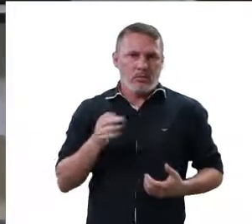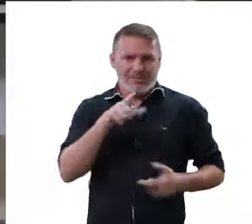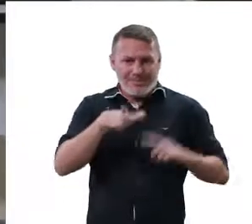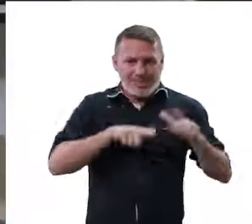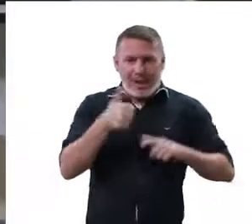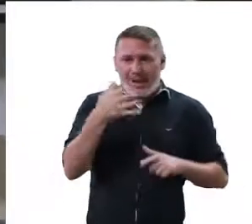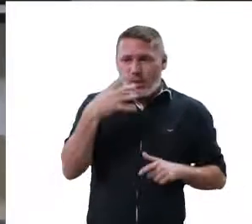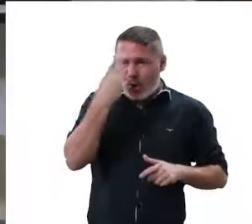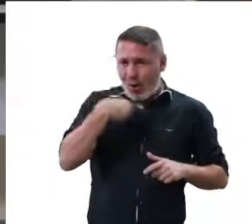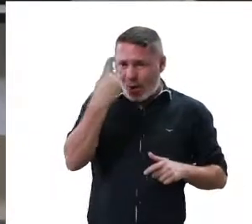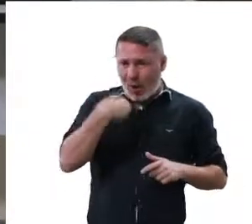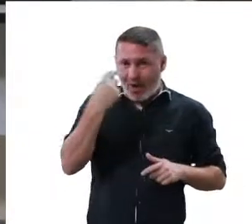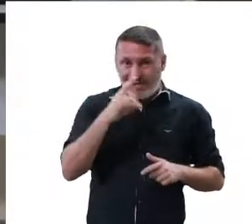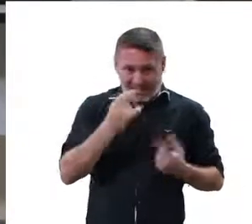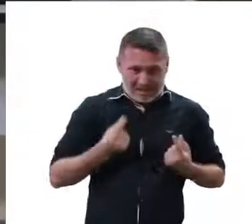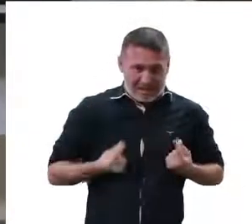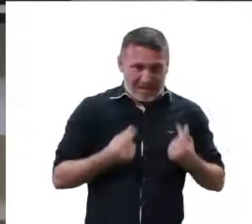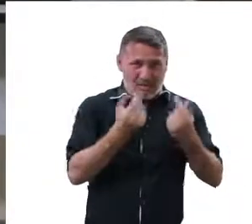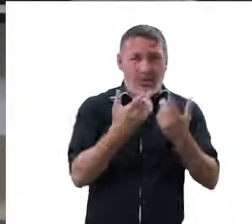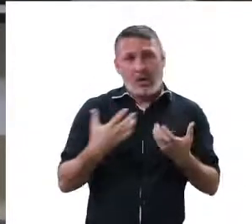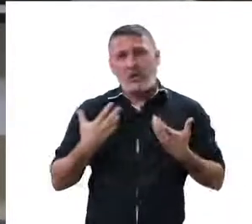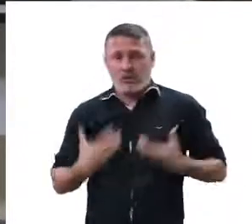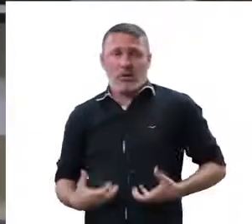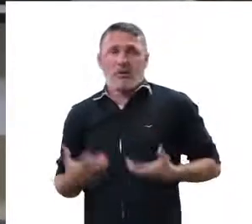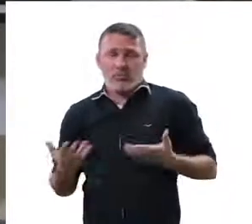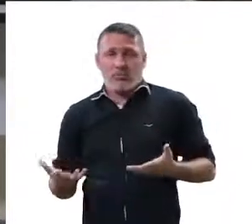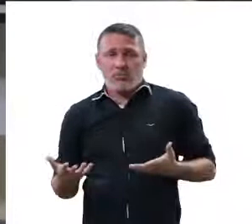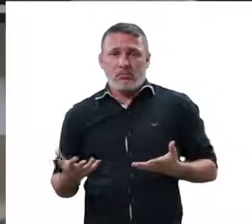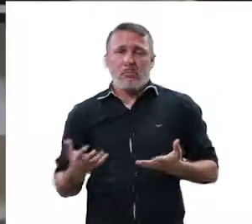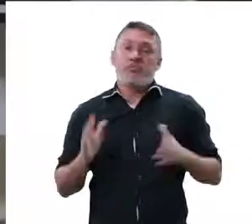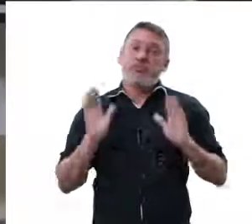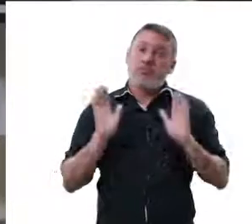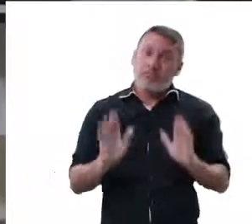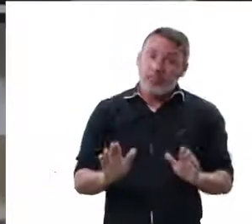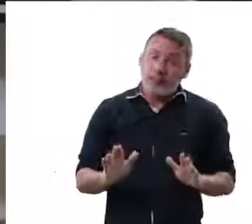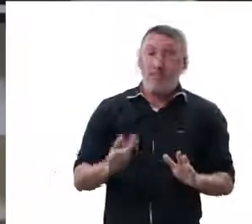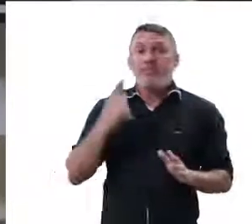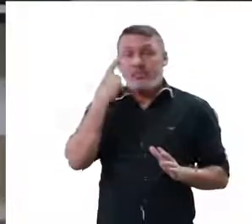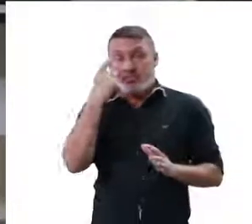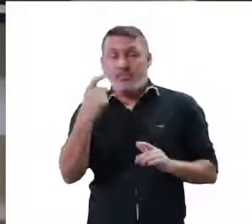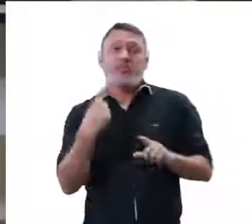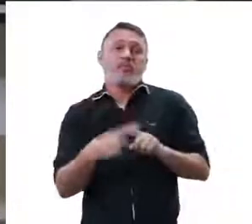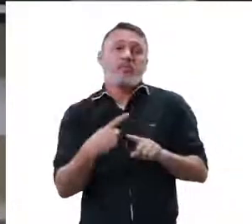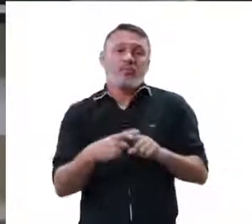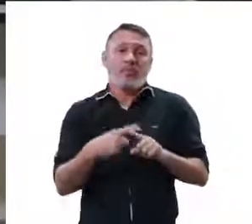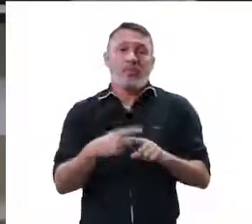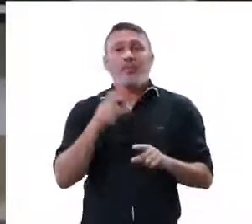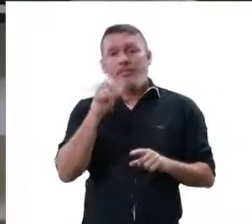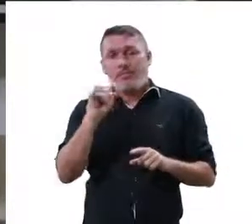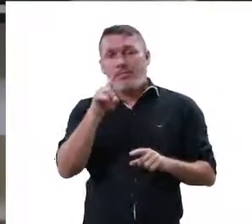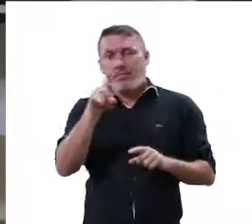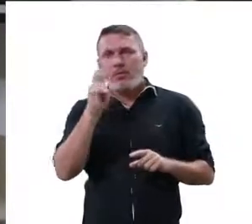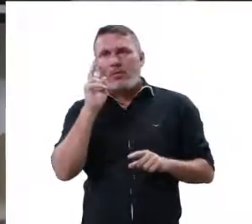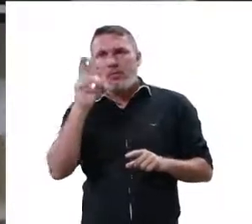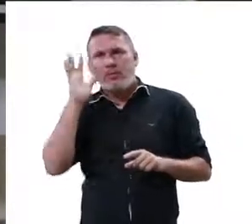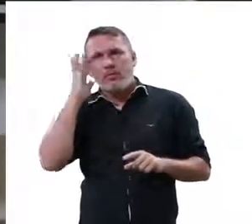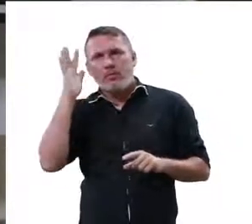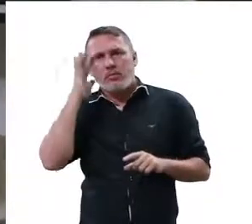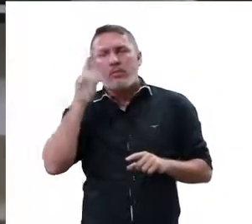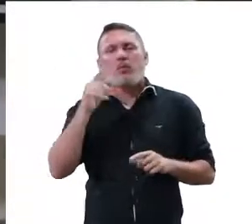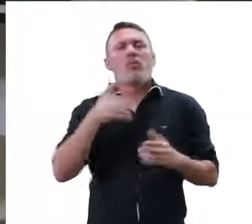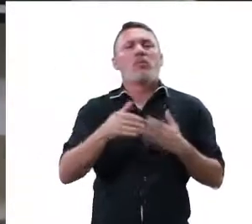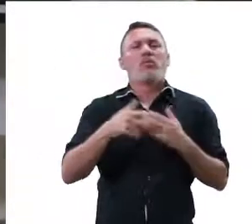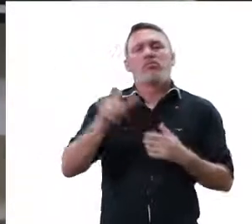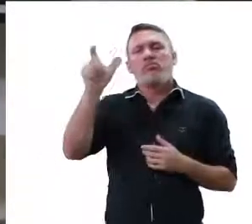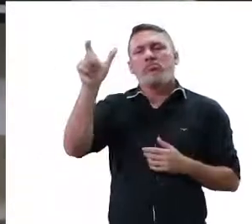cansada, né? Não vai enriquecer. Mas isso é muito interessante. Por quê?